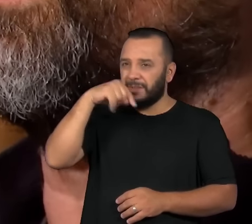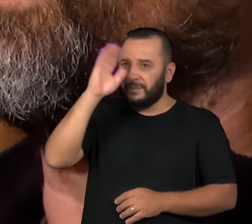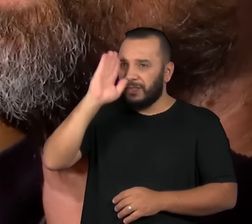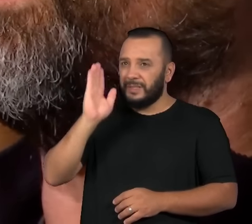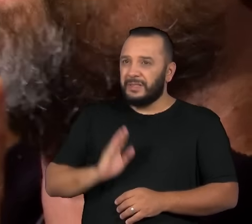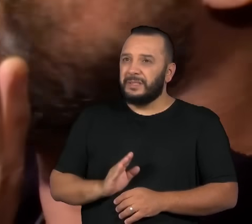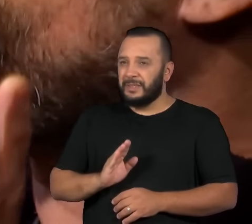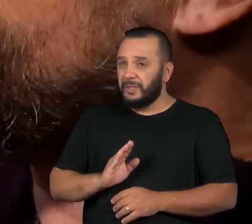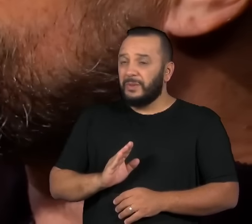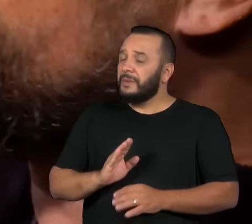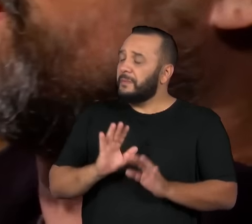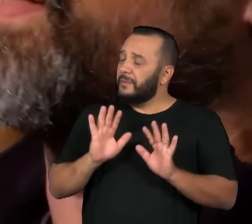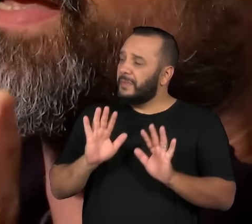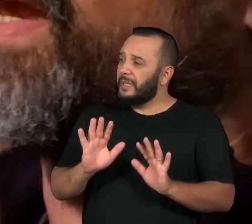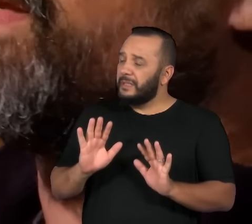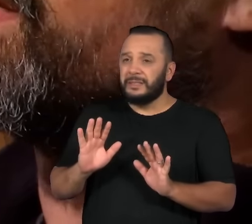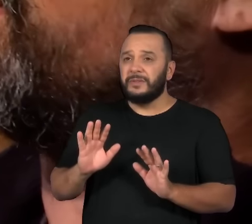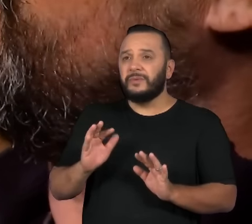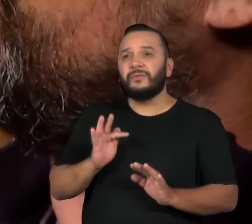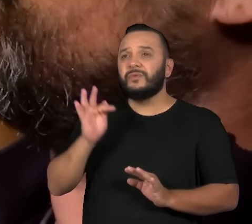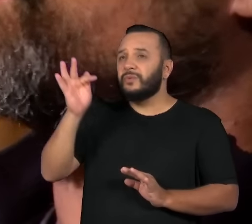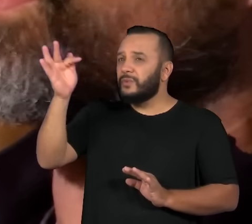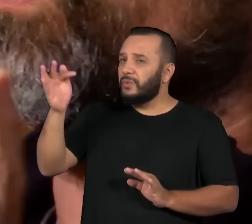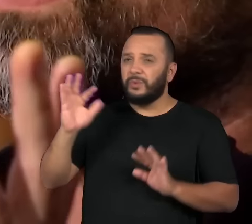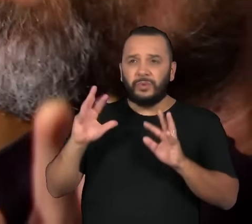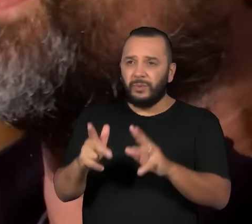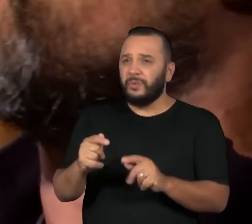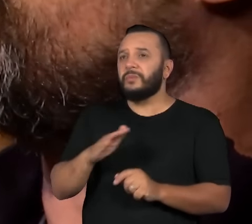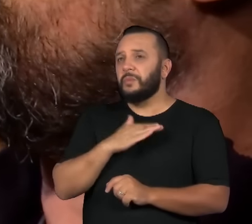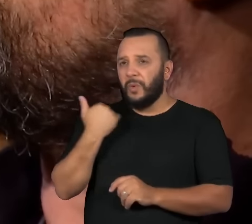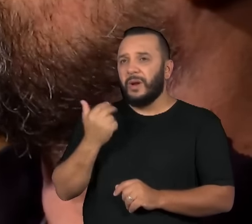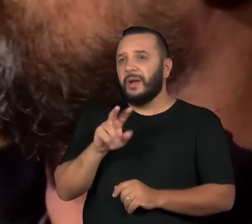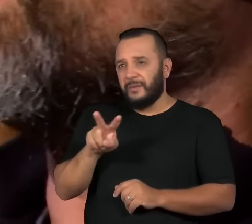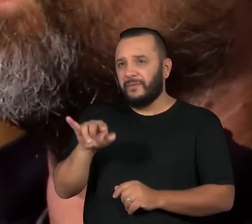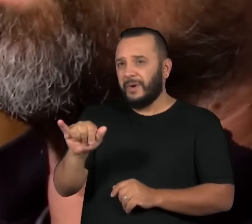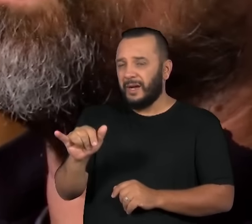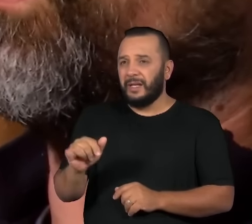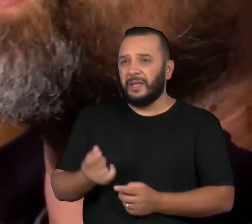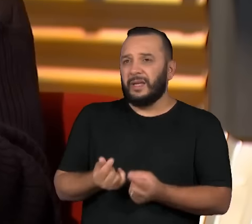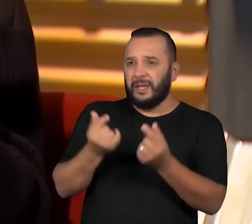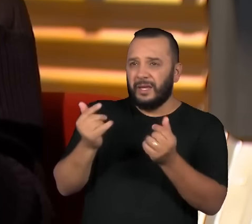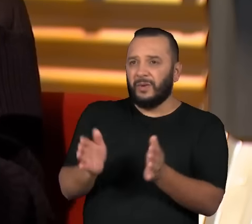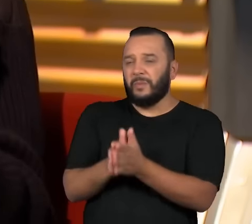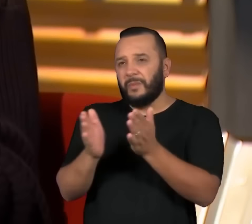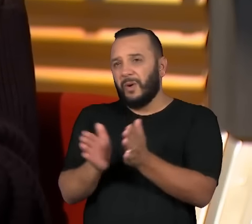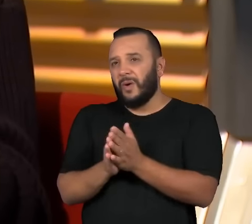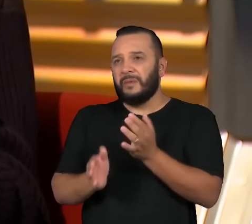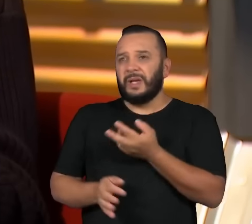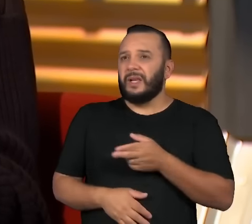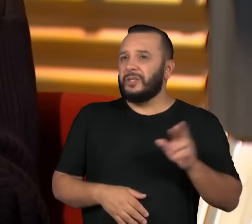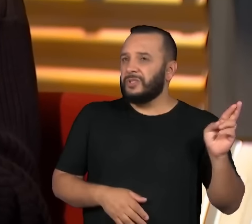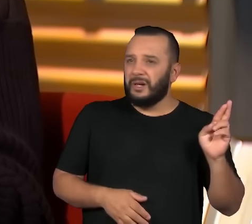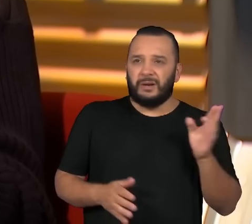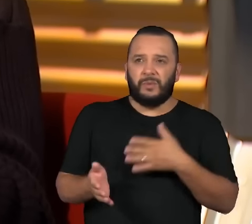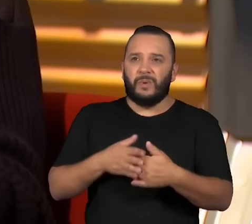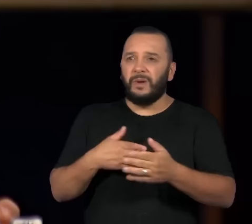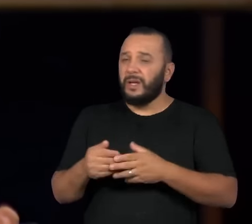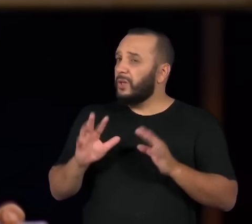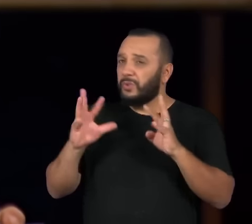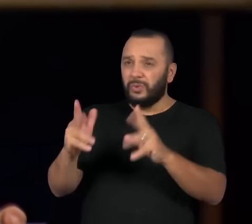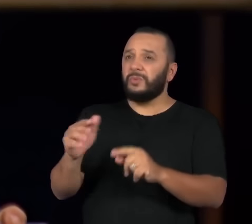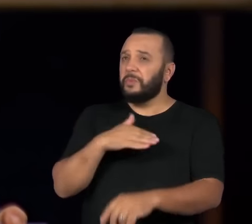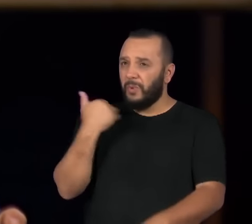morrer, independente da crença ou da sua situação financeira ou do seu credo, vai todo mundo morrer. E a